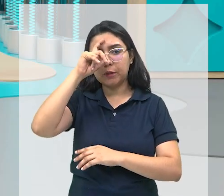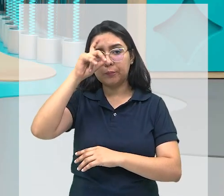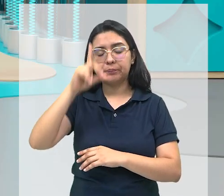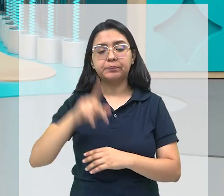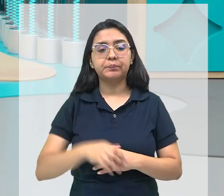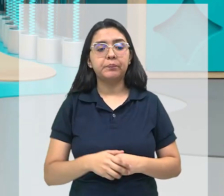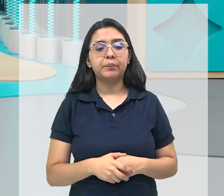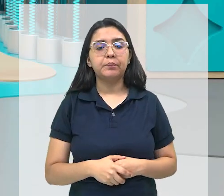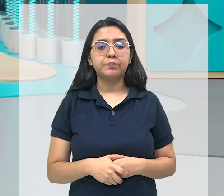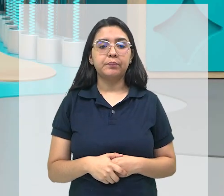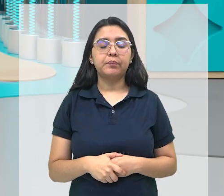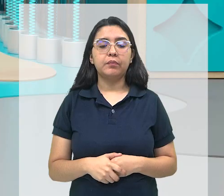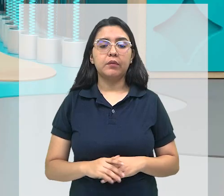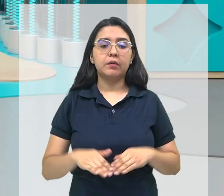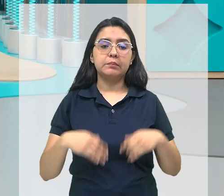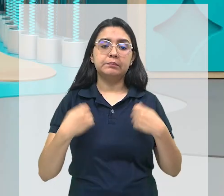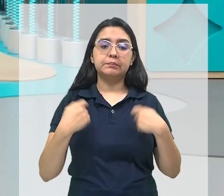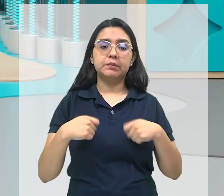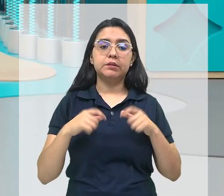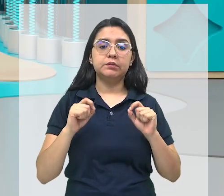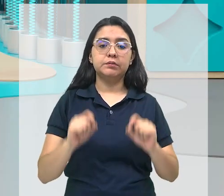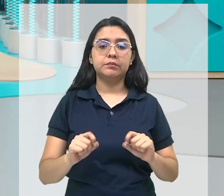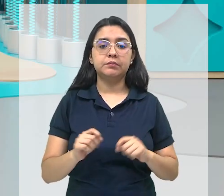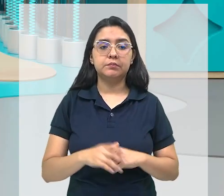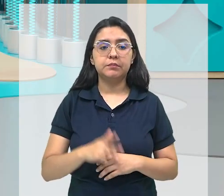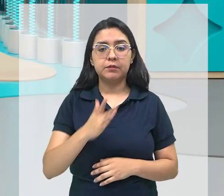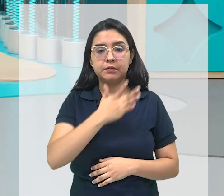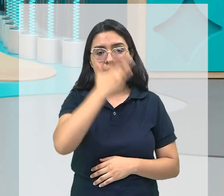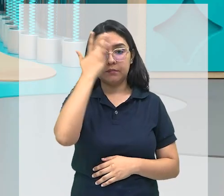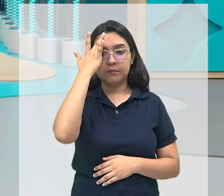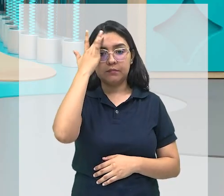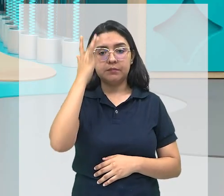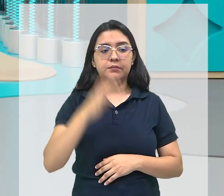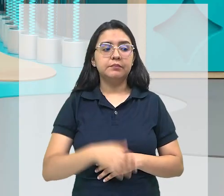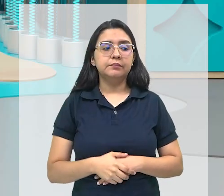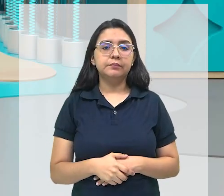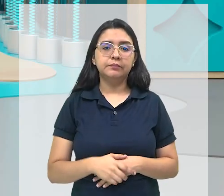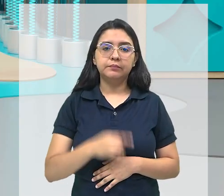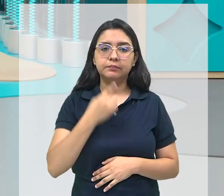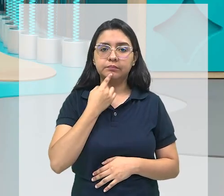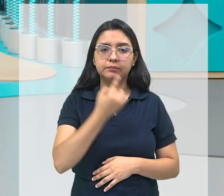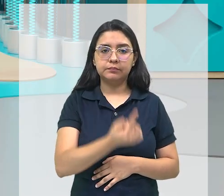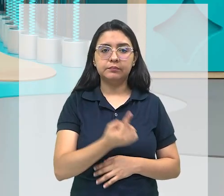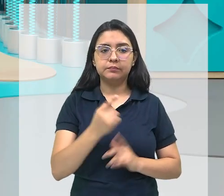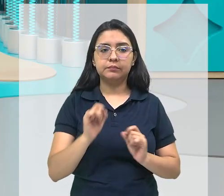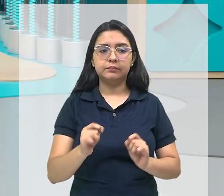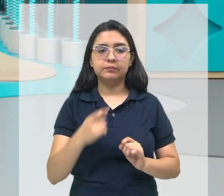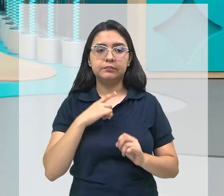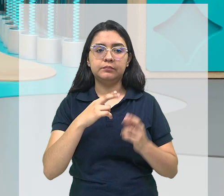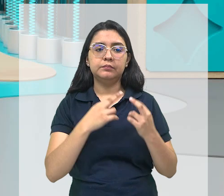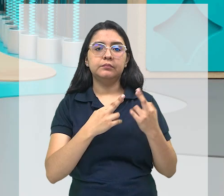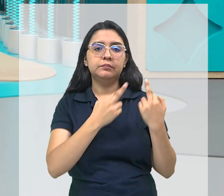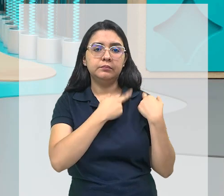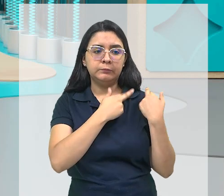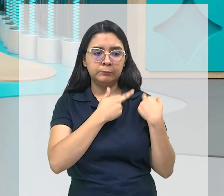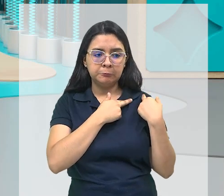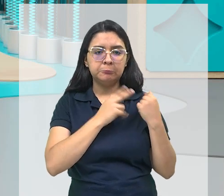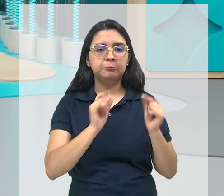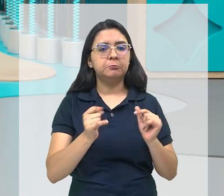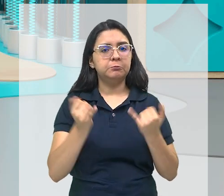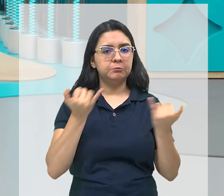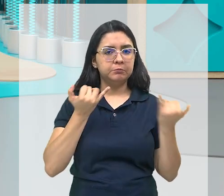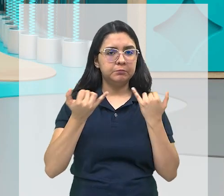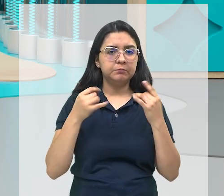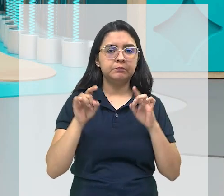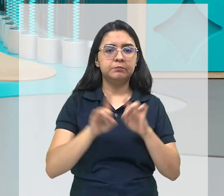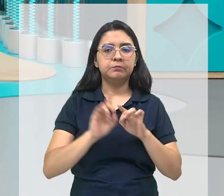hospital, é necessário que haja alguém ali próximo que possa auxiliar, que possa se munir de todas essas